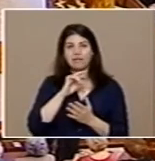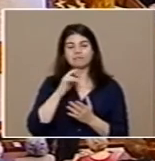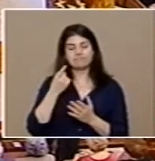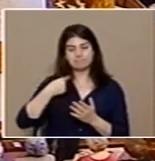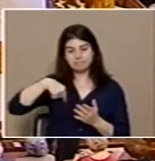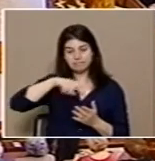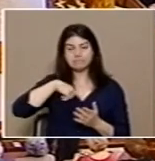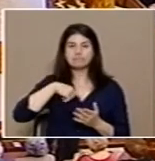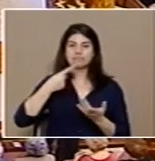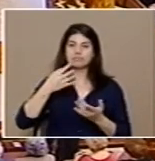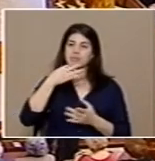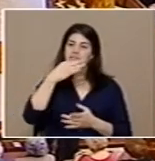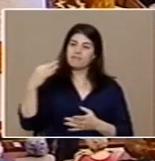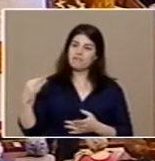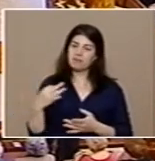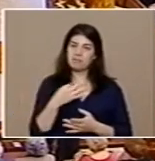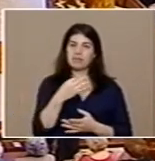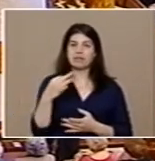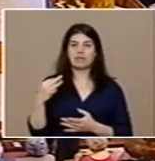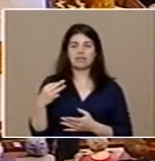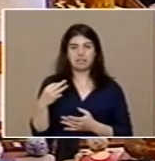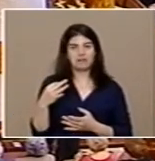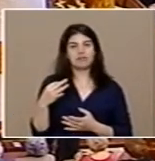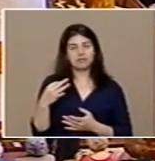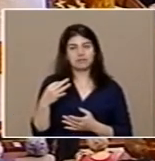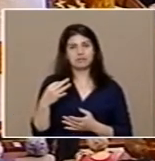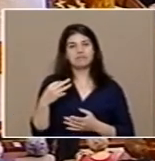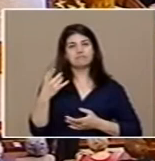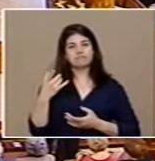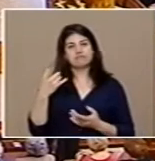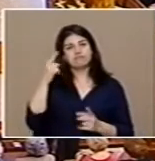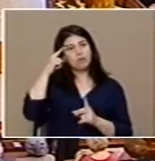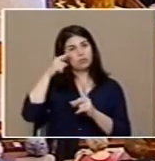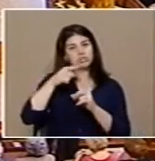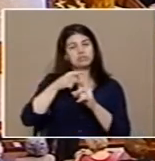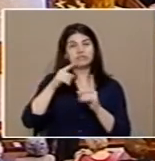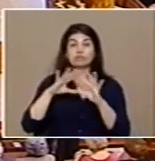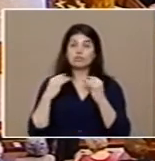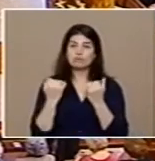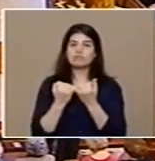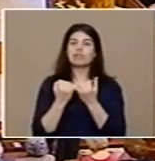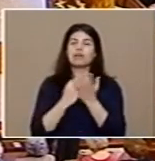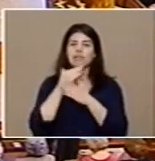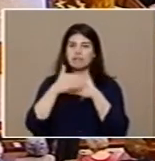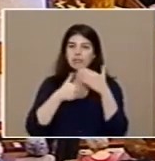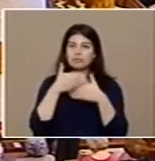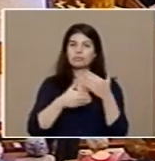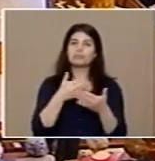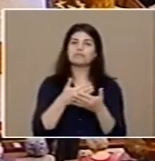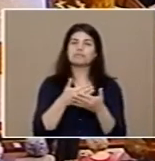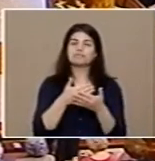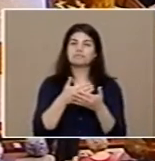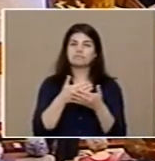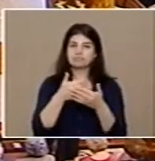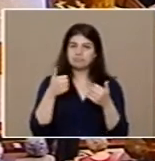digna de ser família e que cumpra a sua missão da sociedade que é que ela também de santificar a